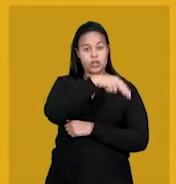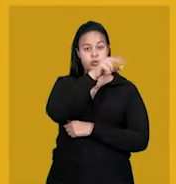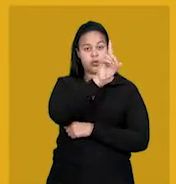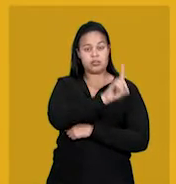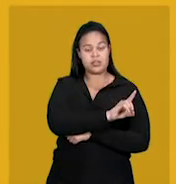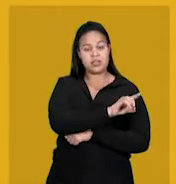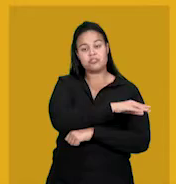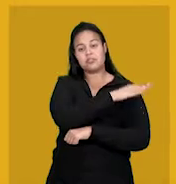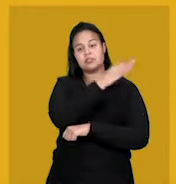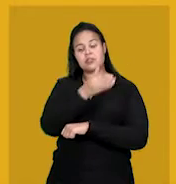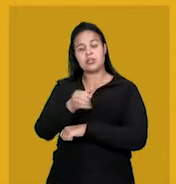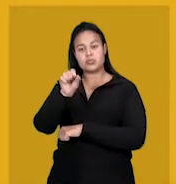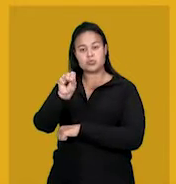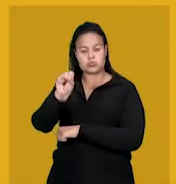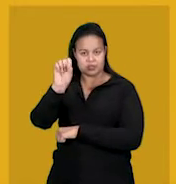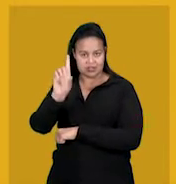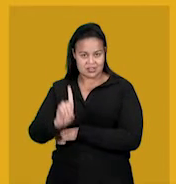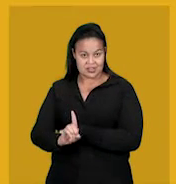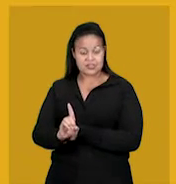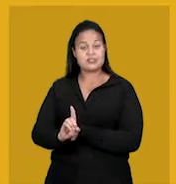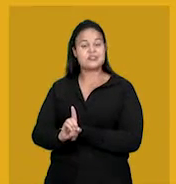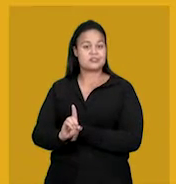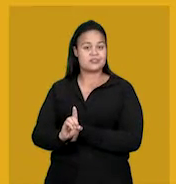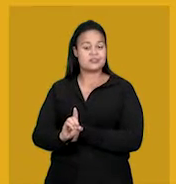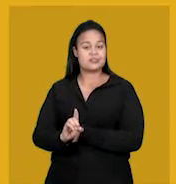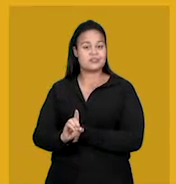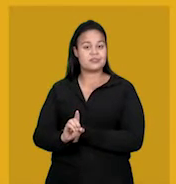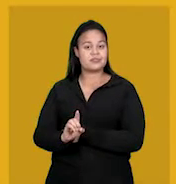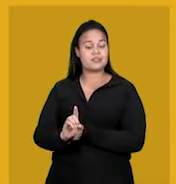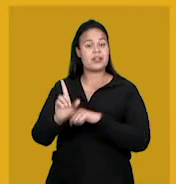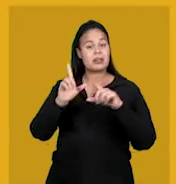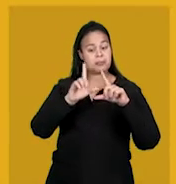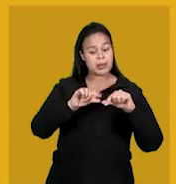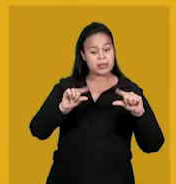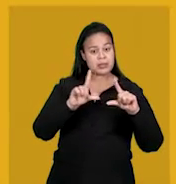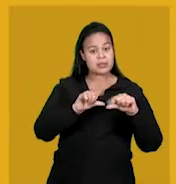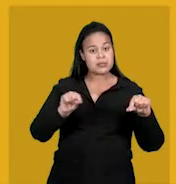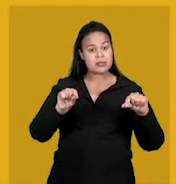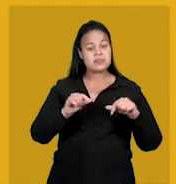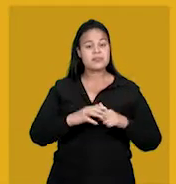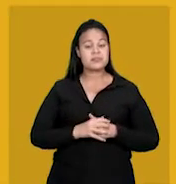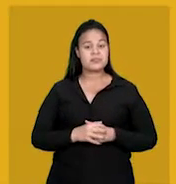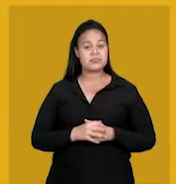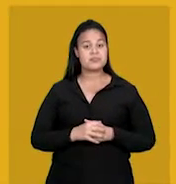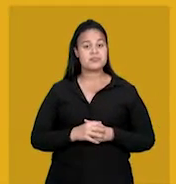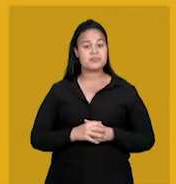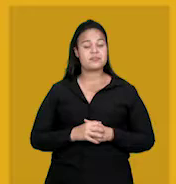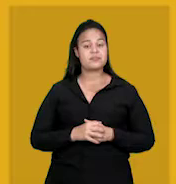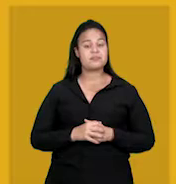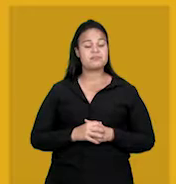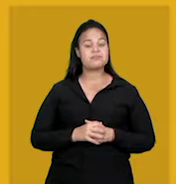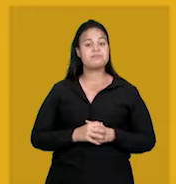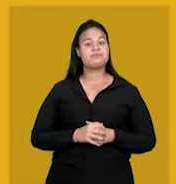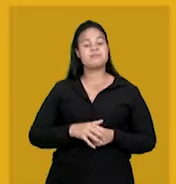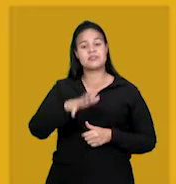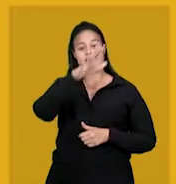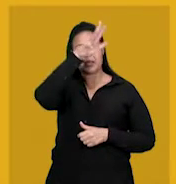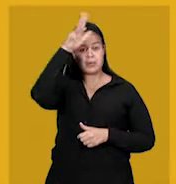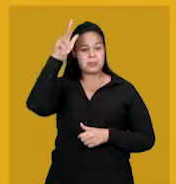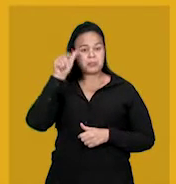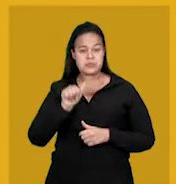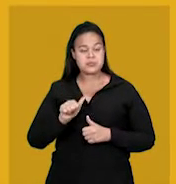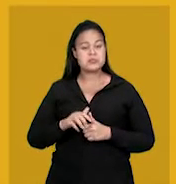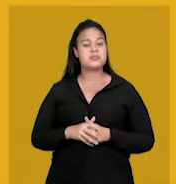em direção ao Sudeste, em direção a Brasília, em direção à Amazônia, e pessoas